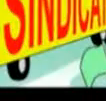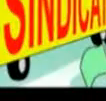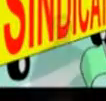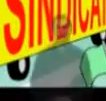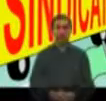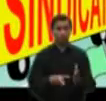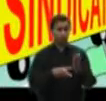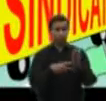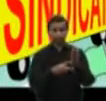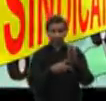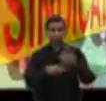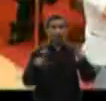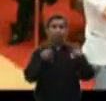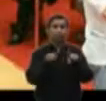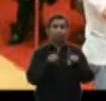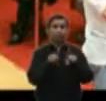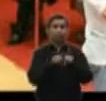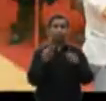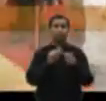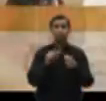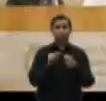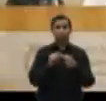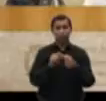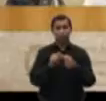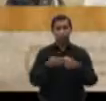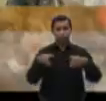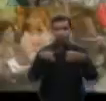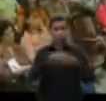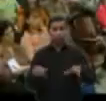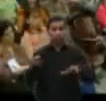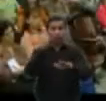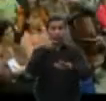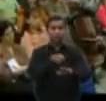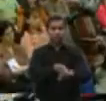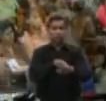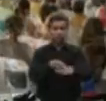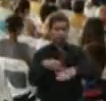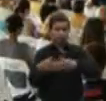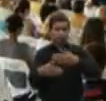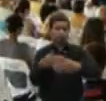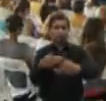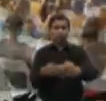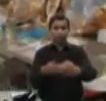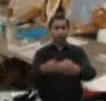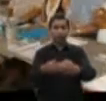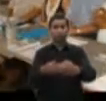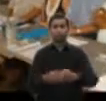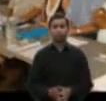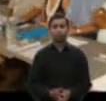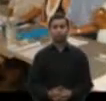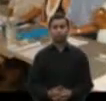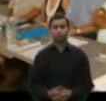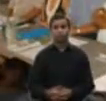Os sindicatos estão construindo uma rede de apoio à inclusão, aproximando centrais sindicais, conselhos e